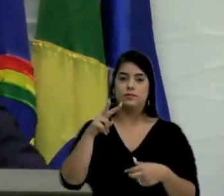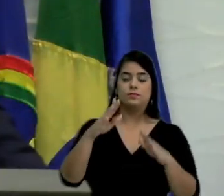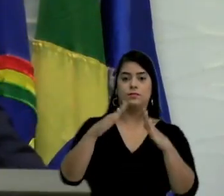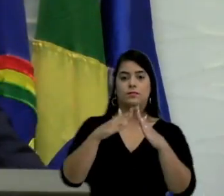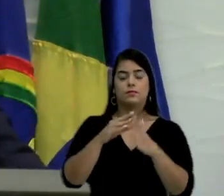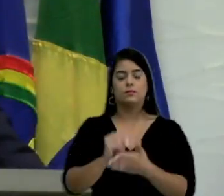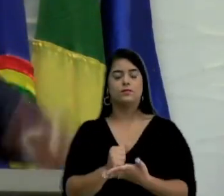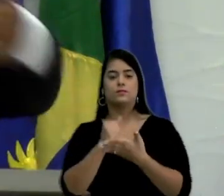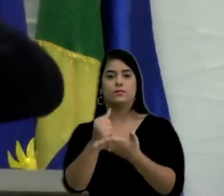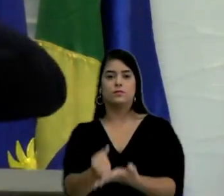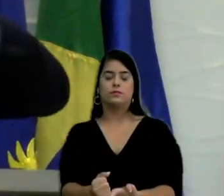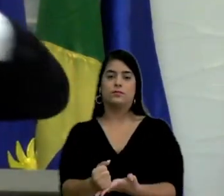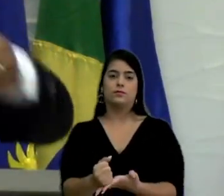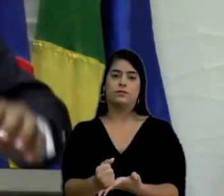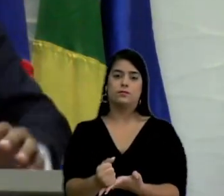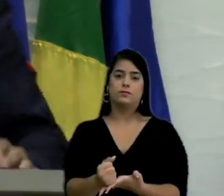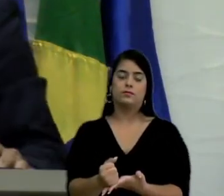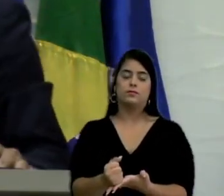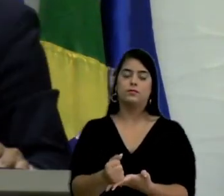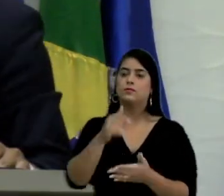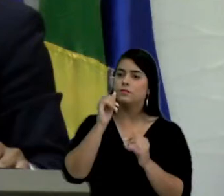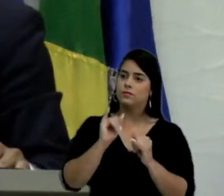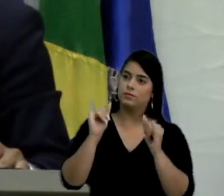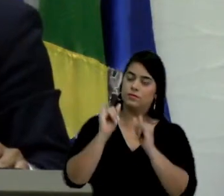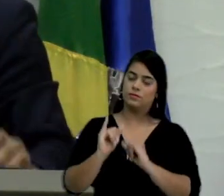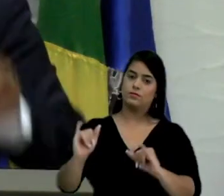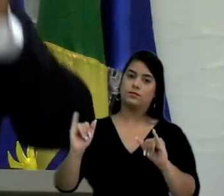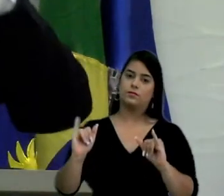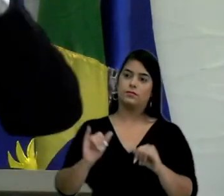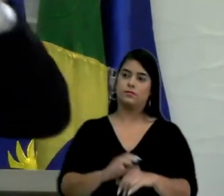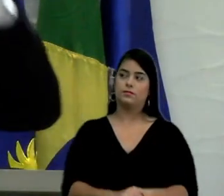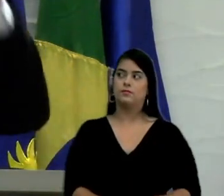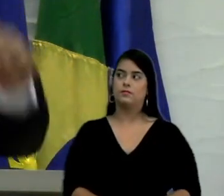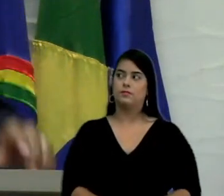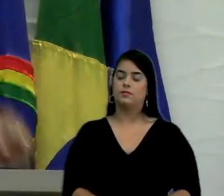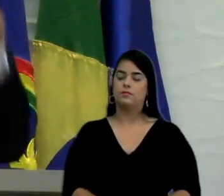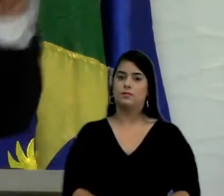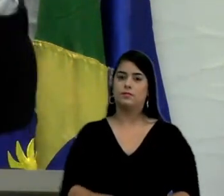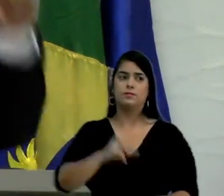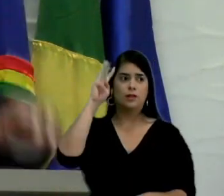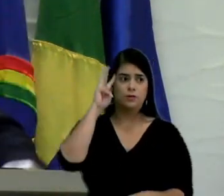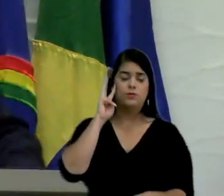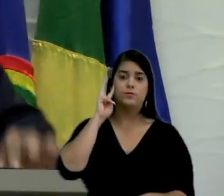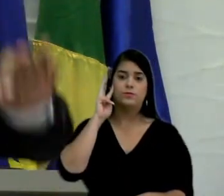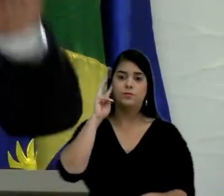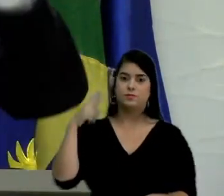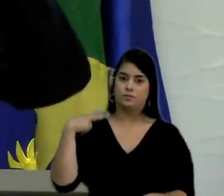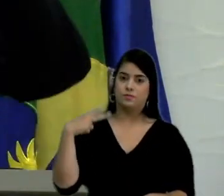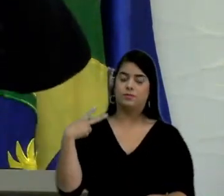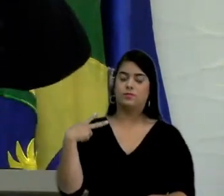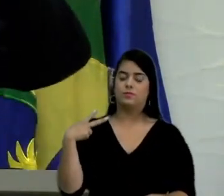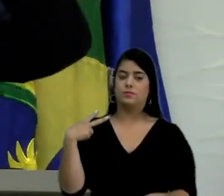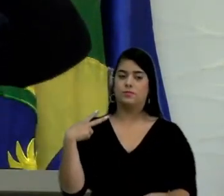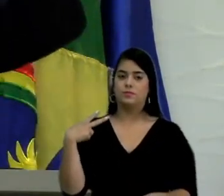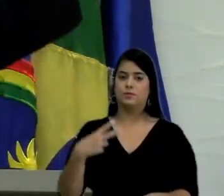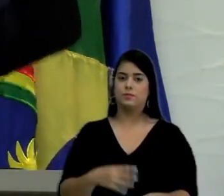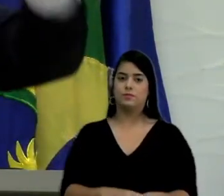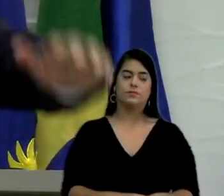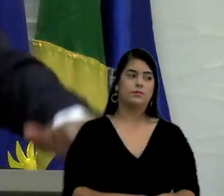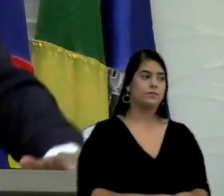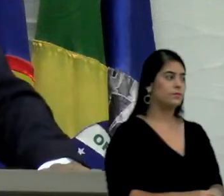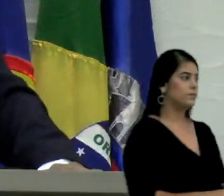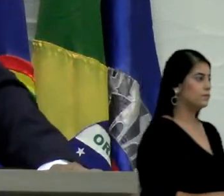apoio eu posso dizer isso o os Cadete foi vereador e o os tinha